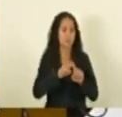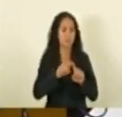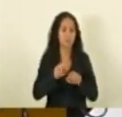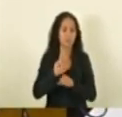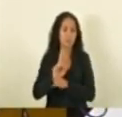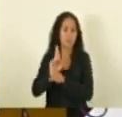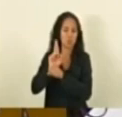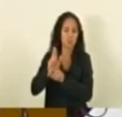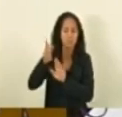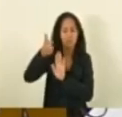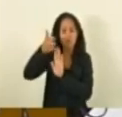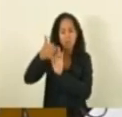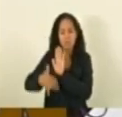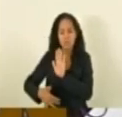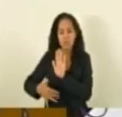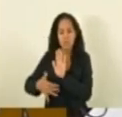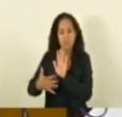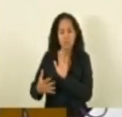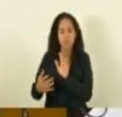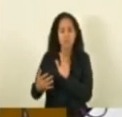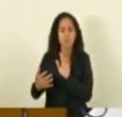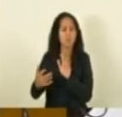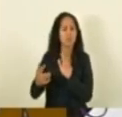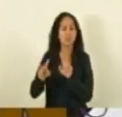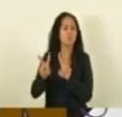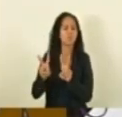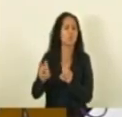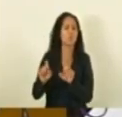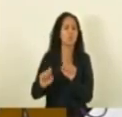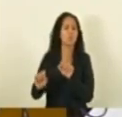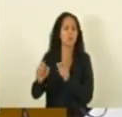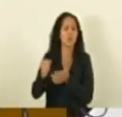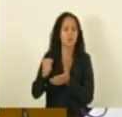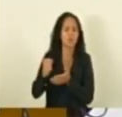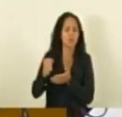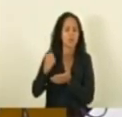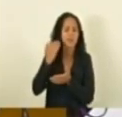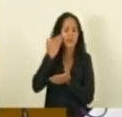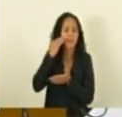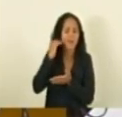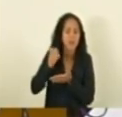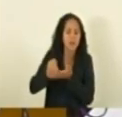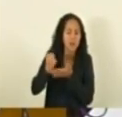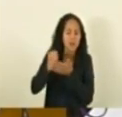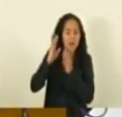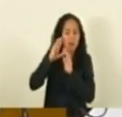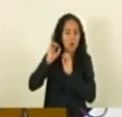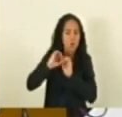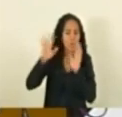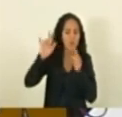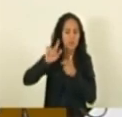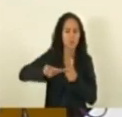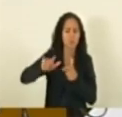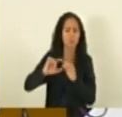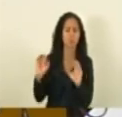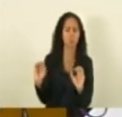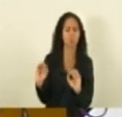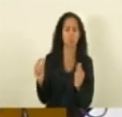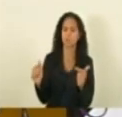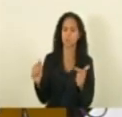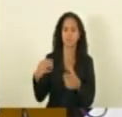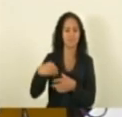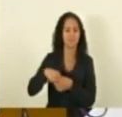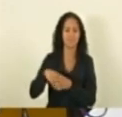Procuradoria dessa Casa que auxilia a compreender que não há problema nenhum em